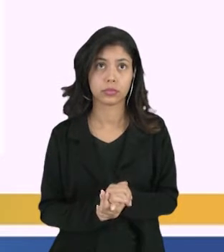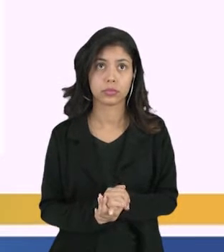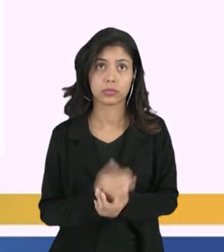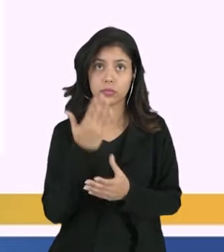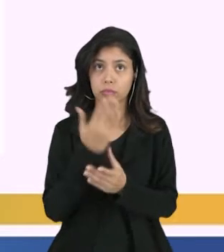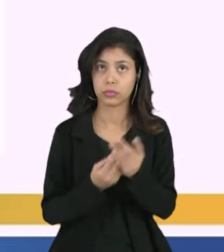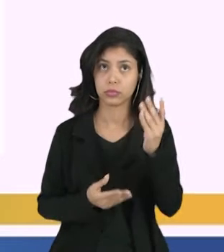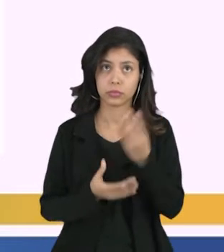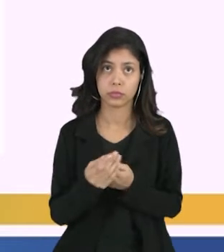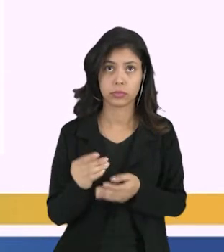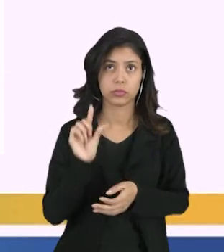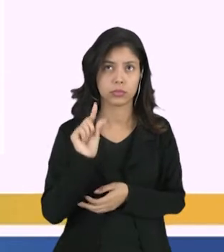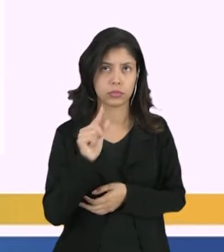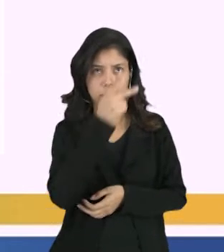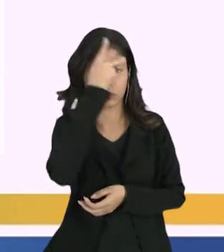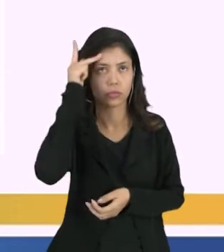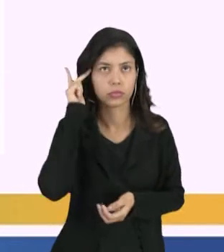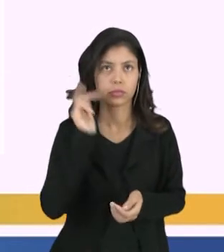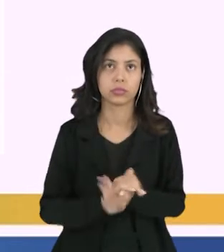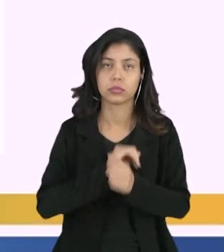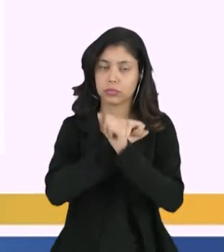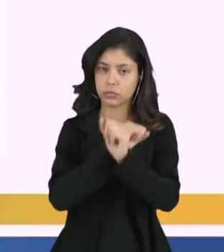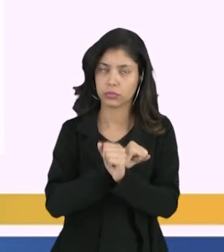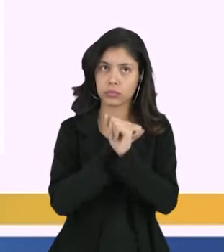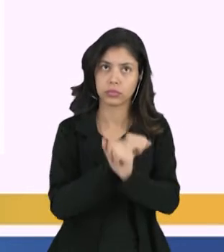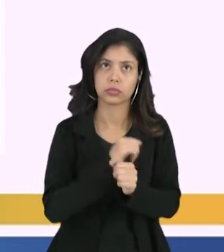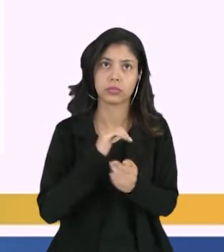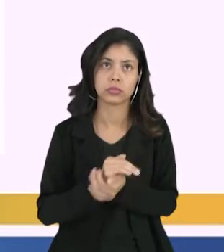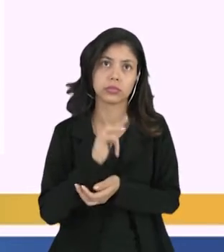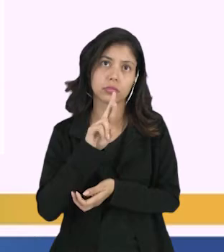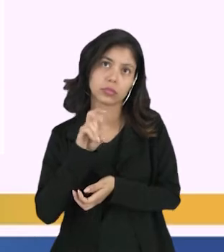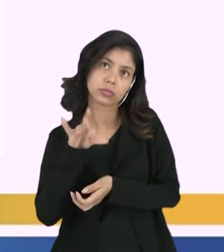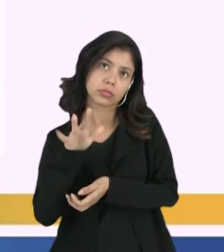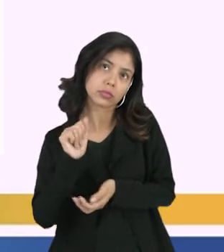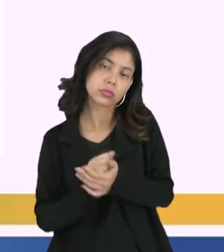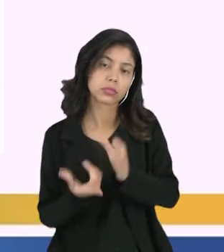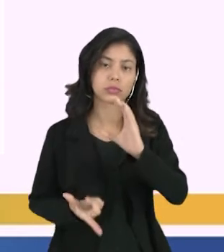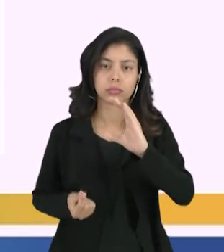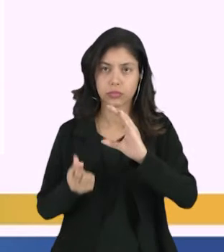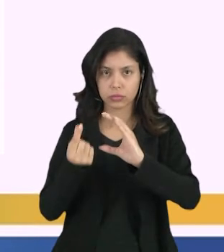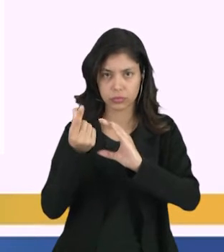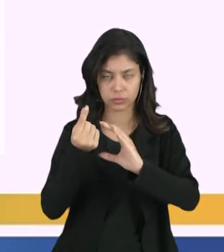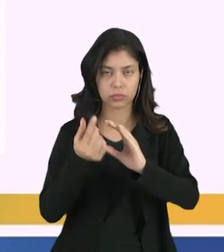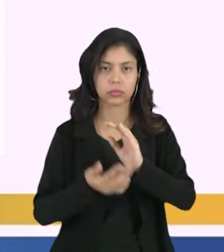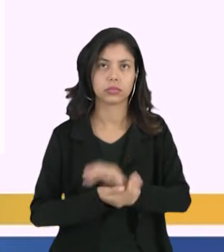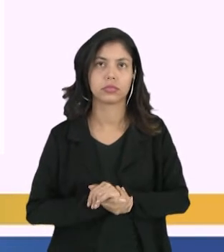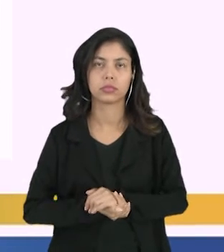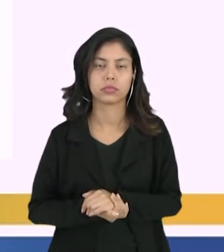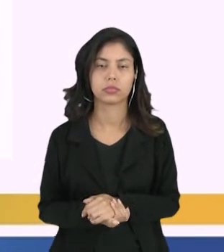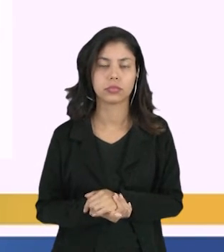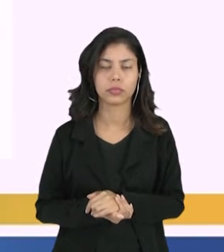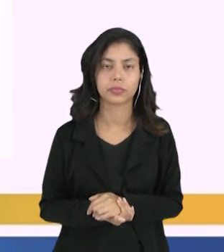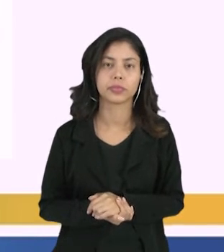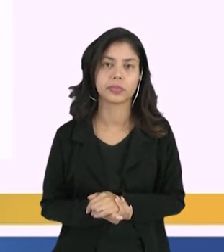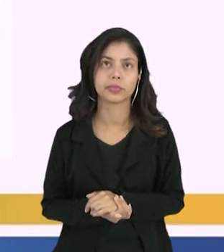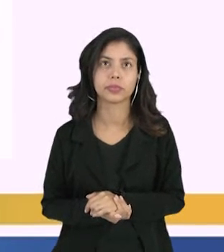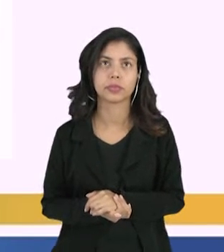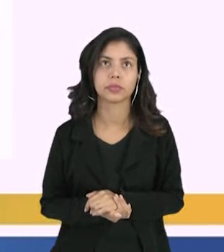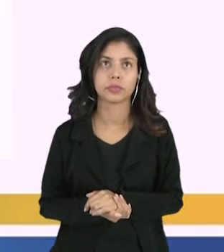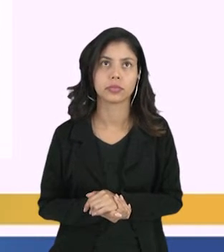nas mãos de umas poucas pessoas, né, como o escravismo, o feudalismo e também aí